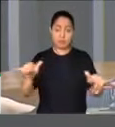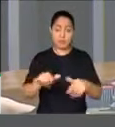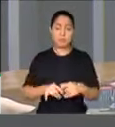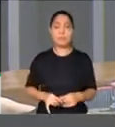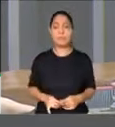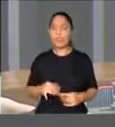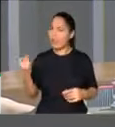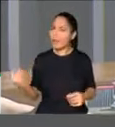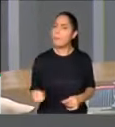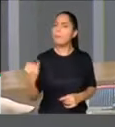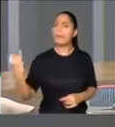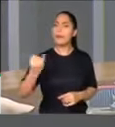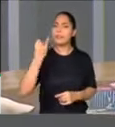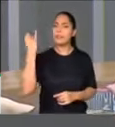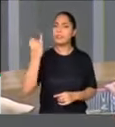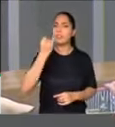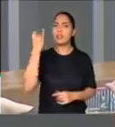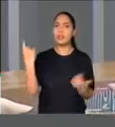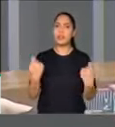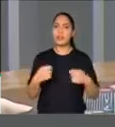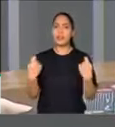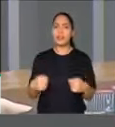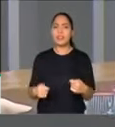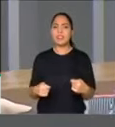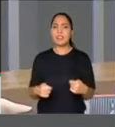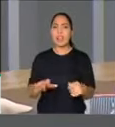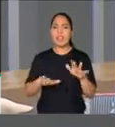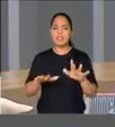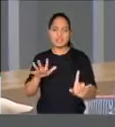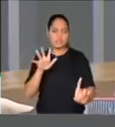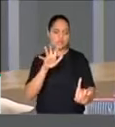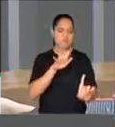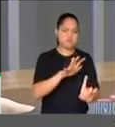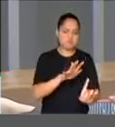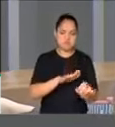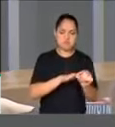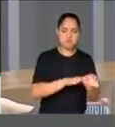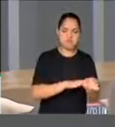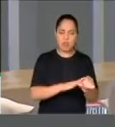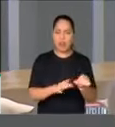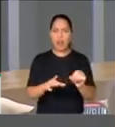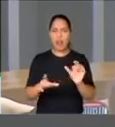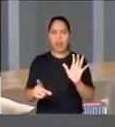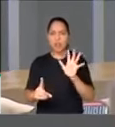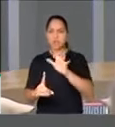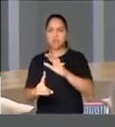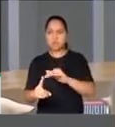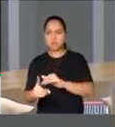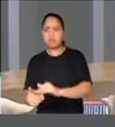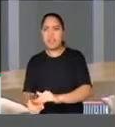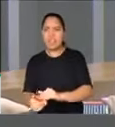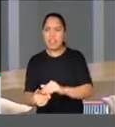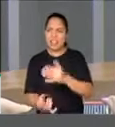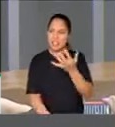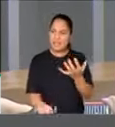muito importante para isso é que, diante de tanta opressão, de tanto inferno,